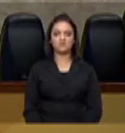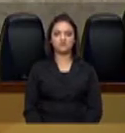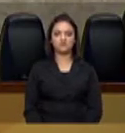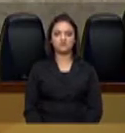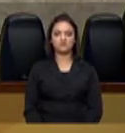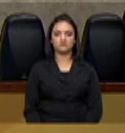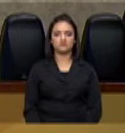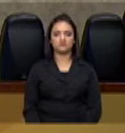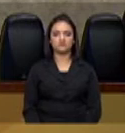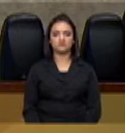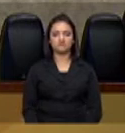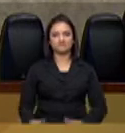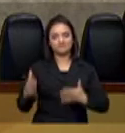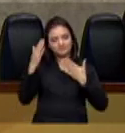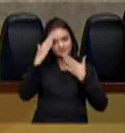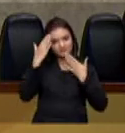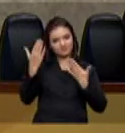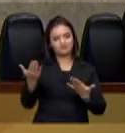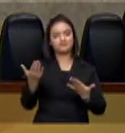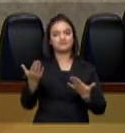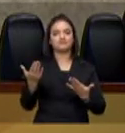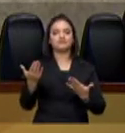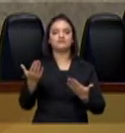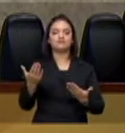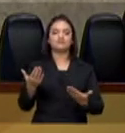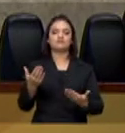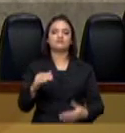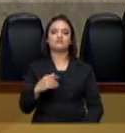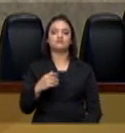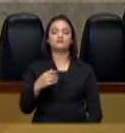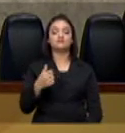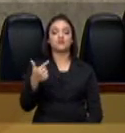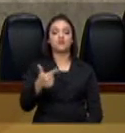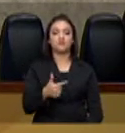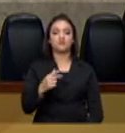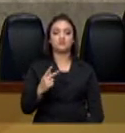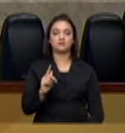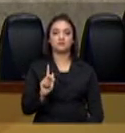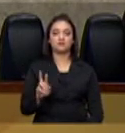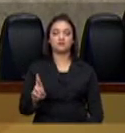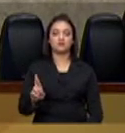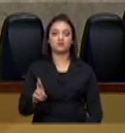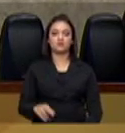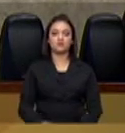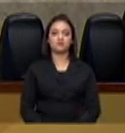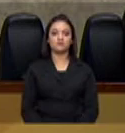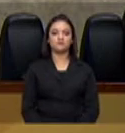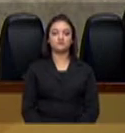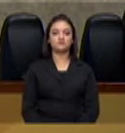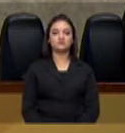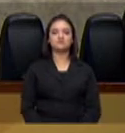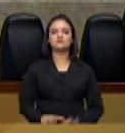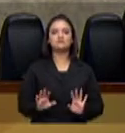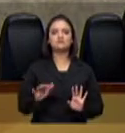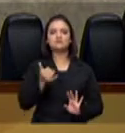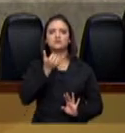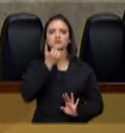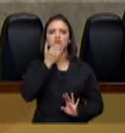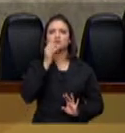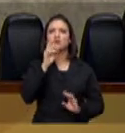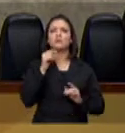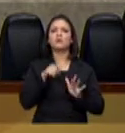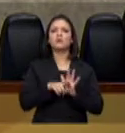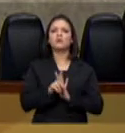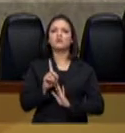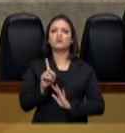Agradeço a Sua Excelência, o vice-procurador-geral da República, doutor. Presidente, um